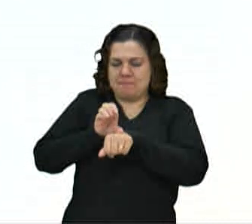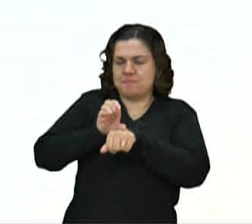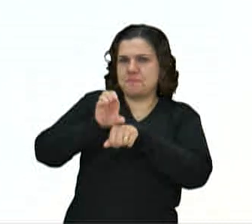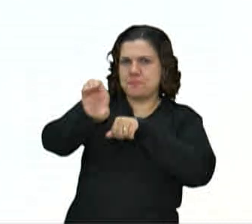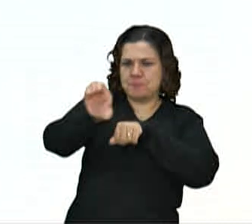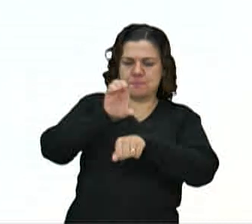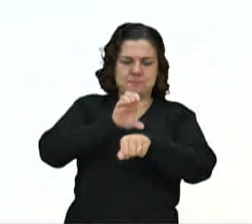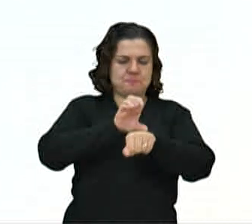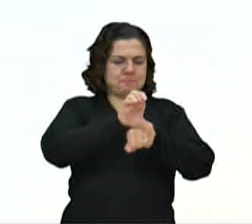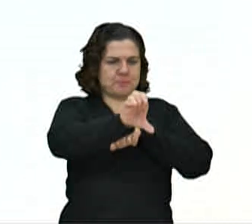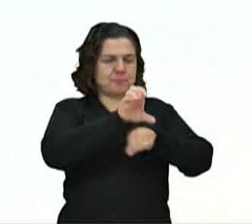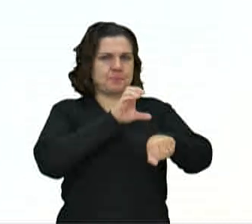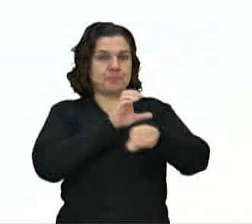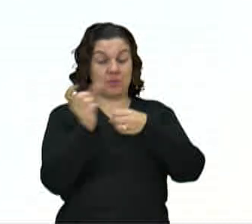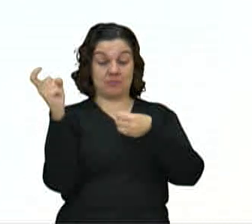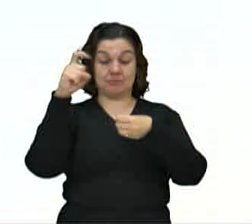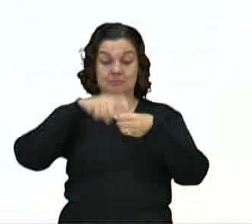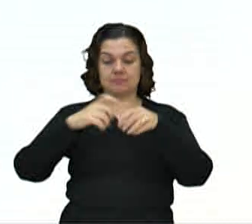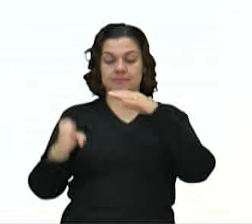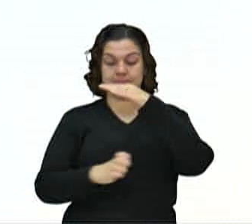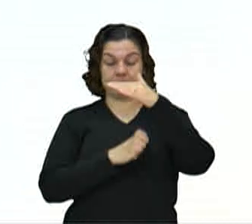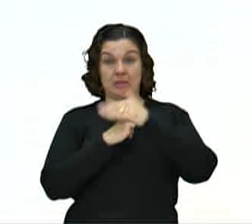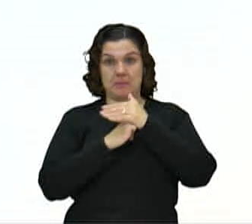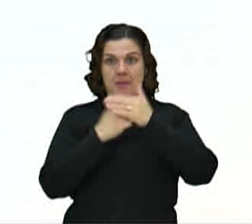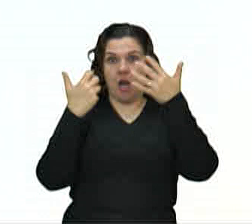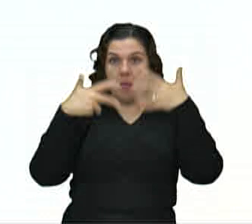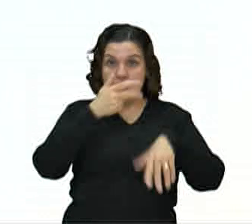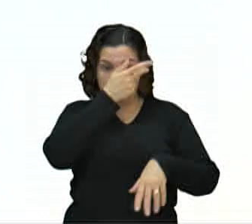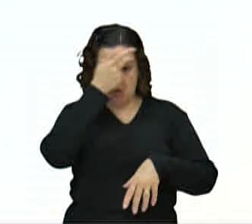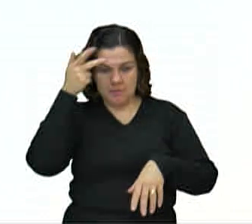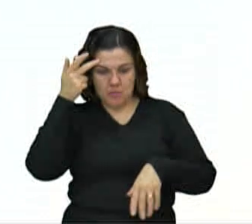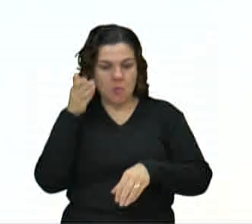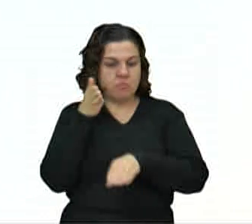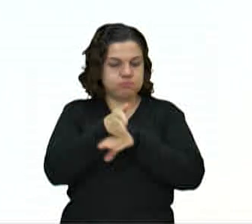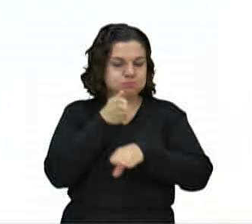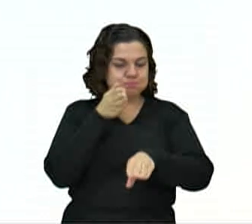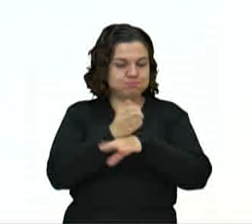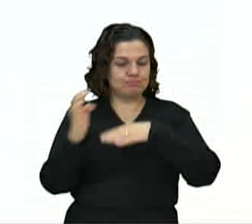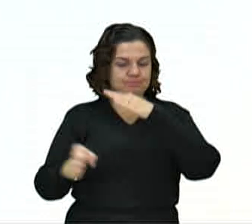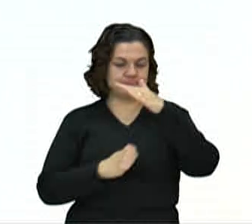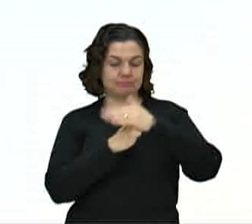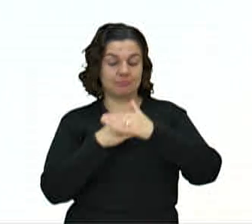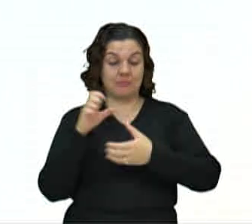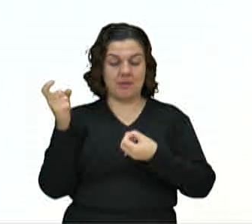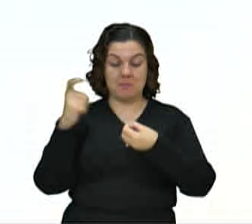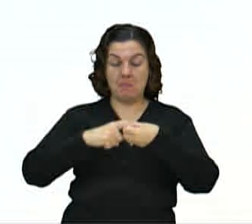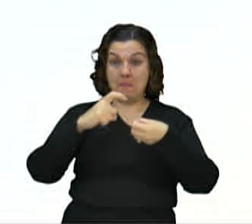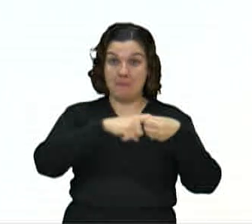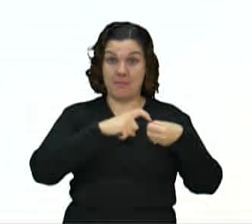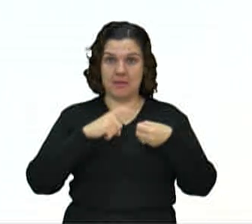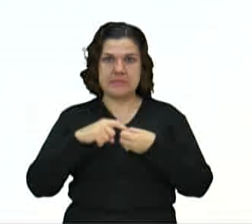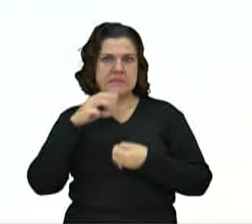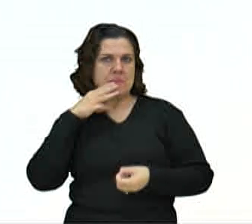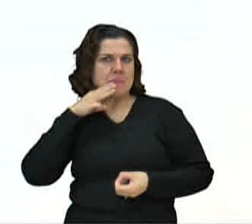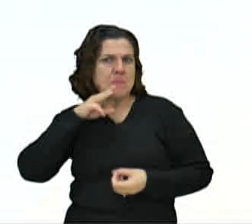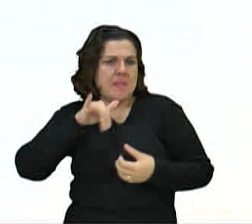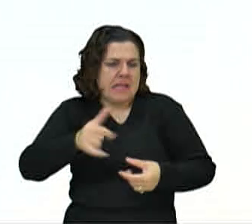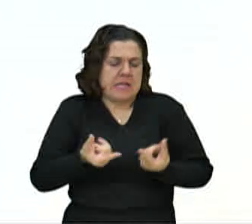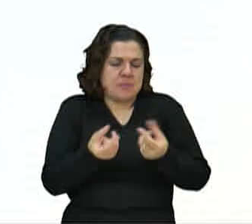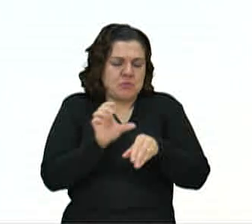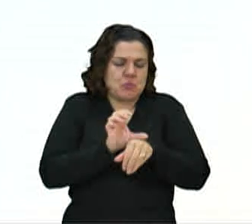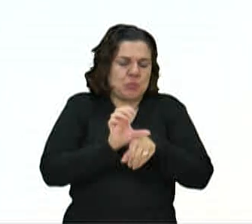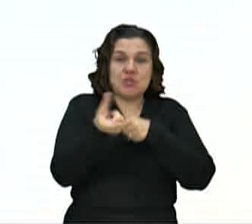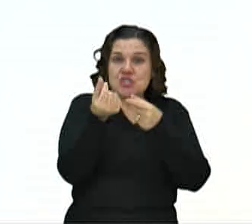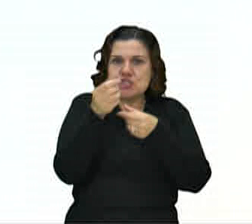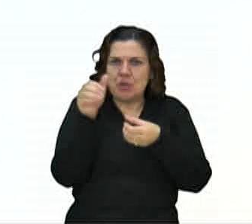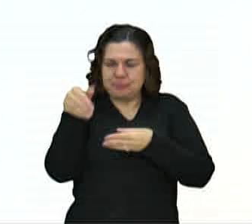impulsionou o investimento na Bolsa de Valores. Muita gente passou a investir em Bolsa de Valores. Milhares de pessoas aplicaram